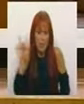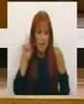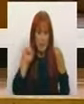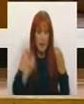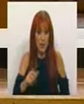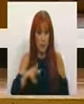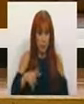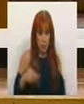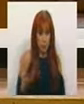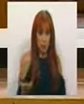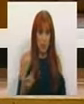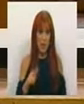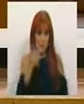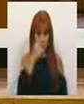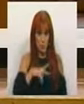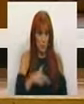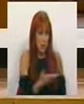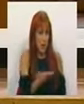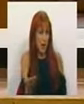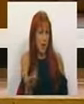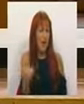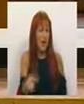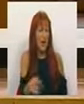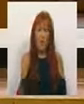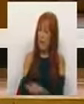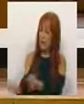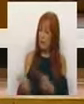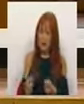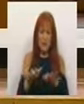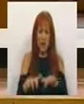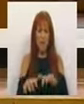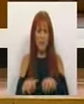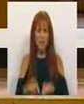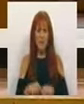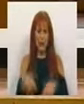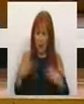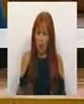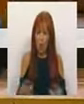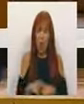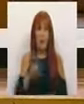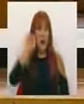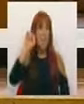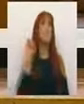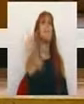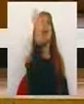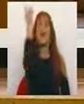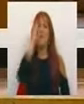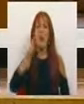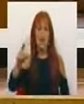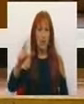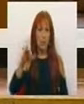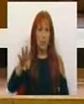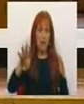para portugal e para os portugueses seja trazido essa assembléia desta vez que pela primeira vez pelo partido